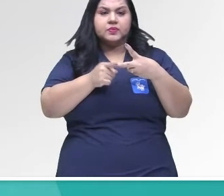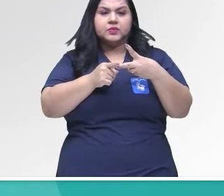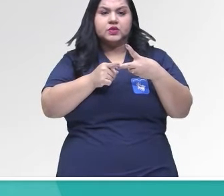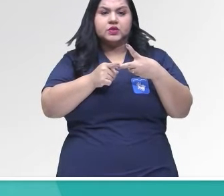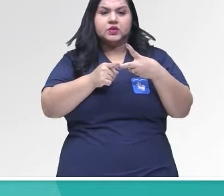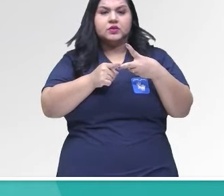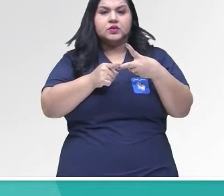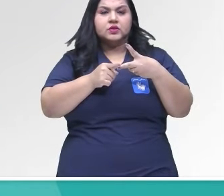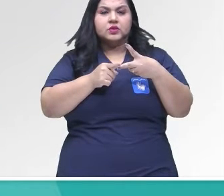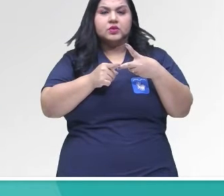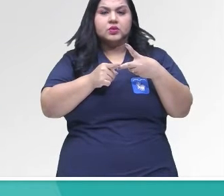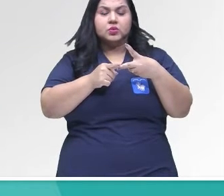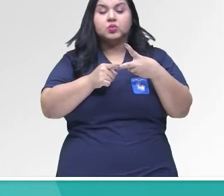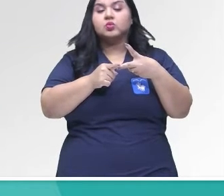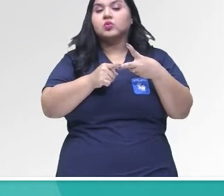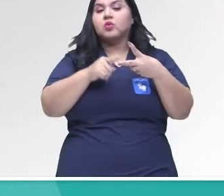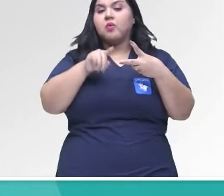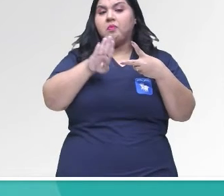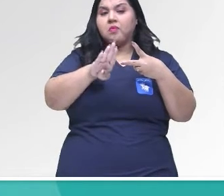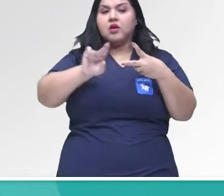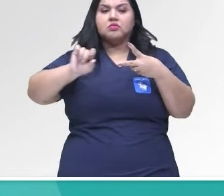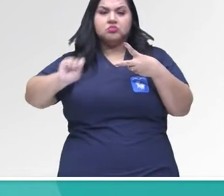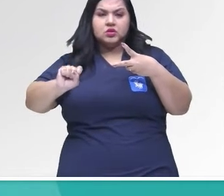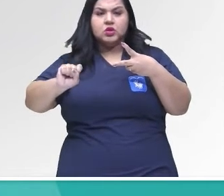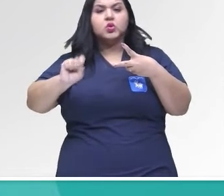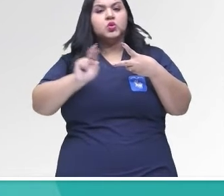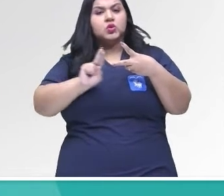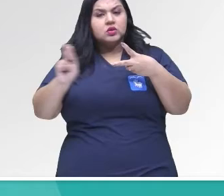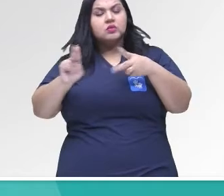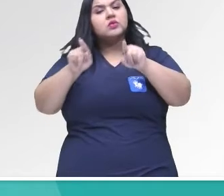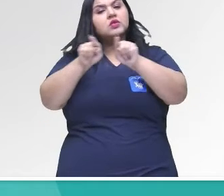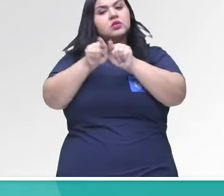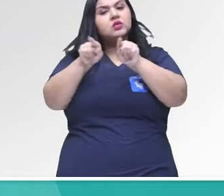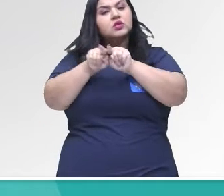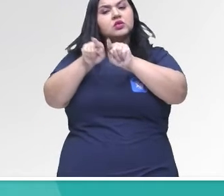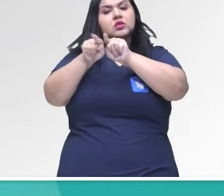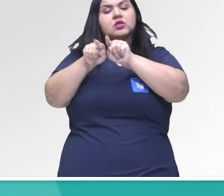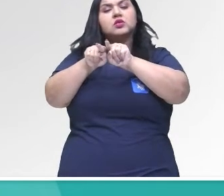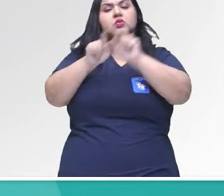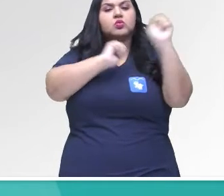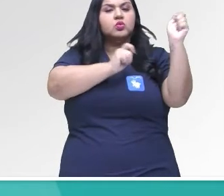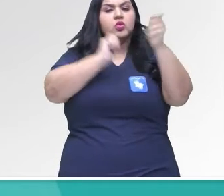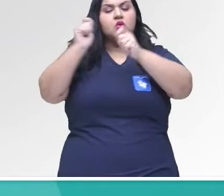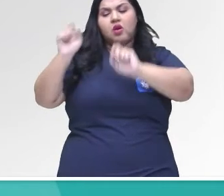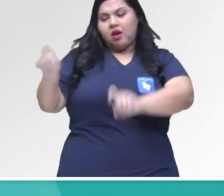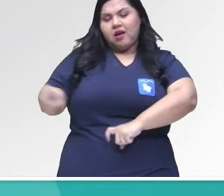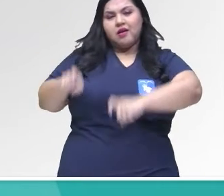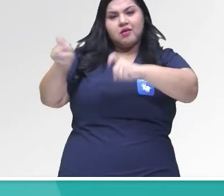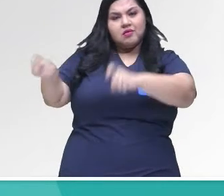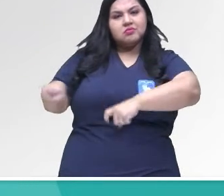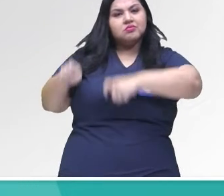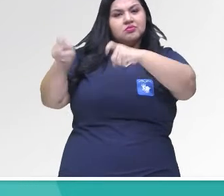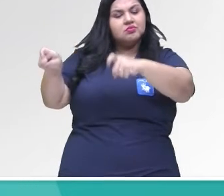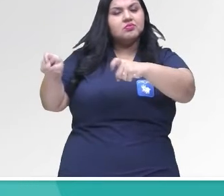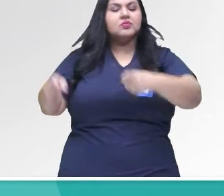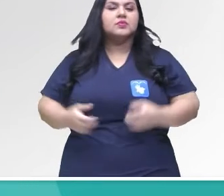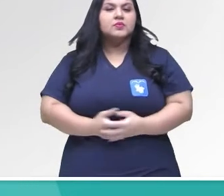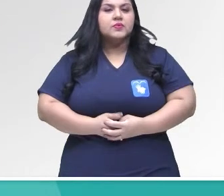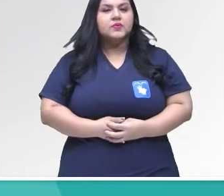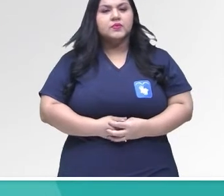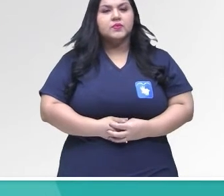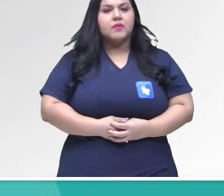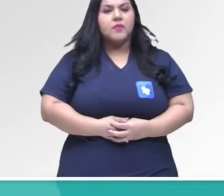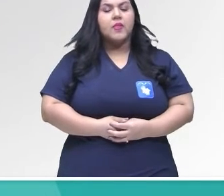o baque solto, também chamado de maracatu rural.